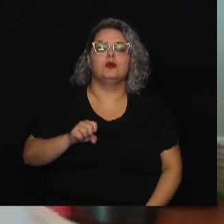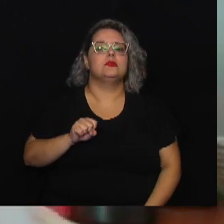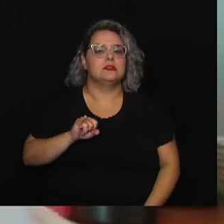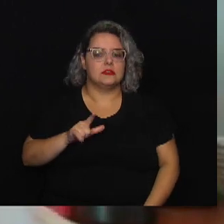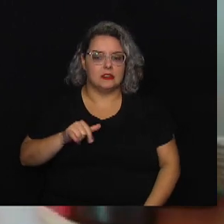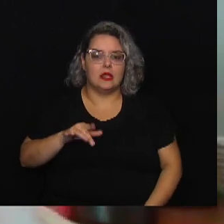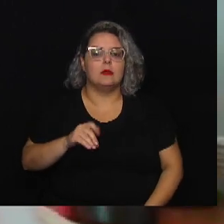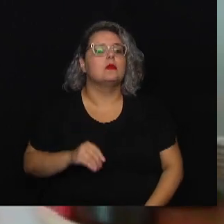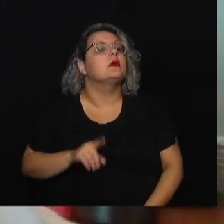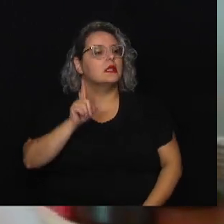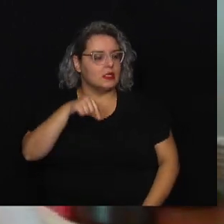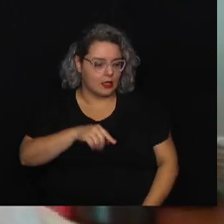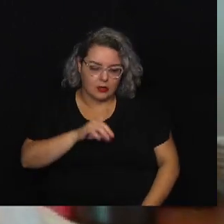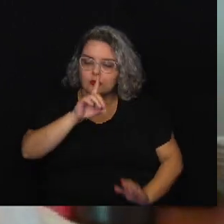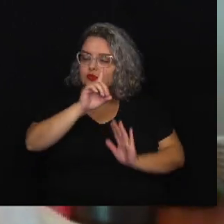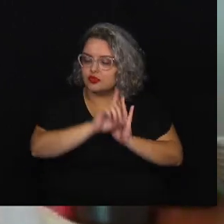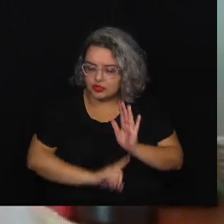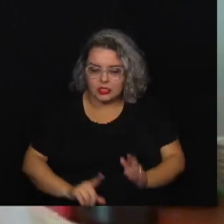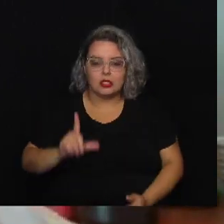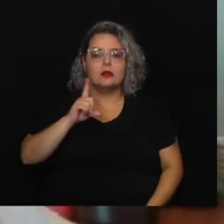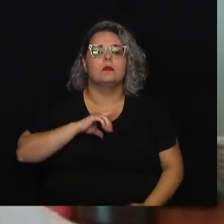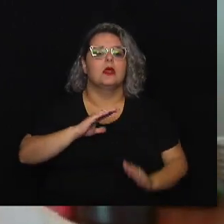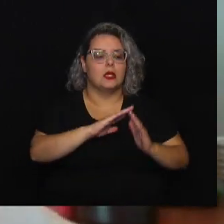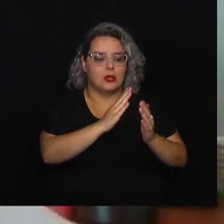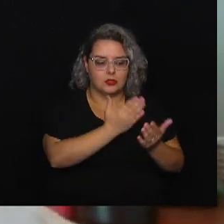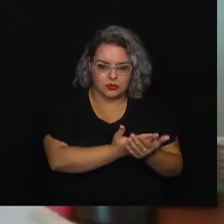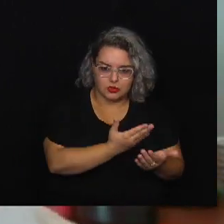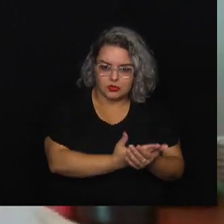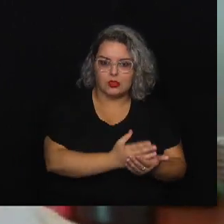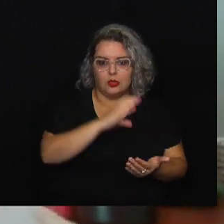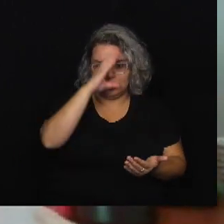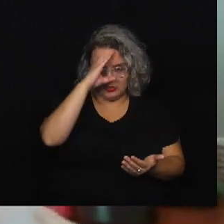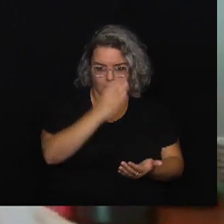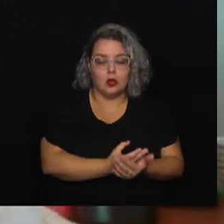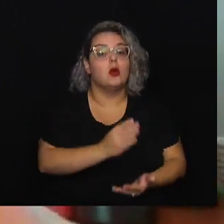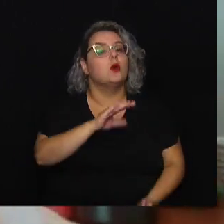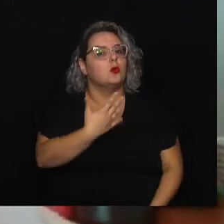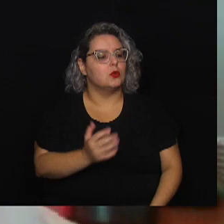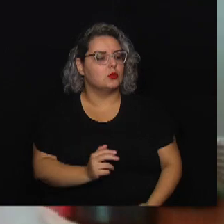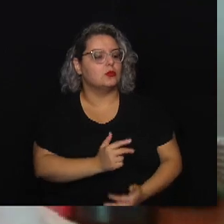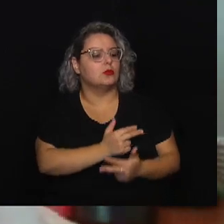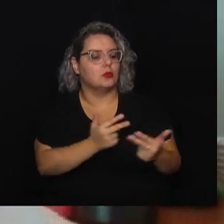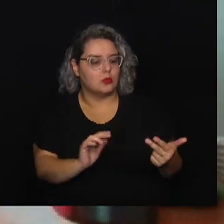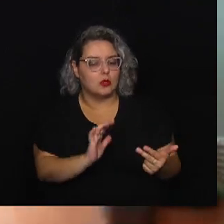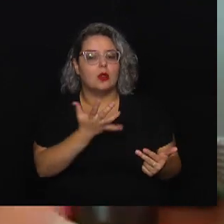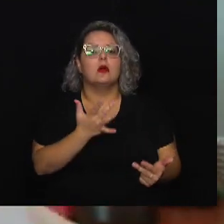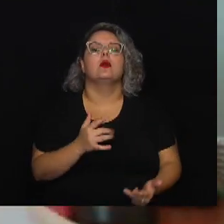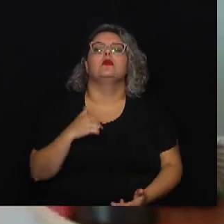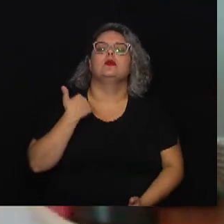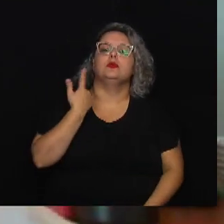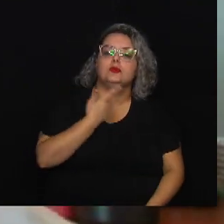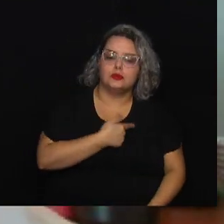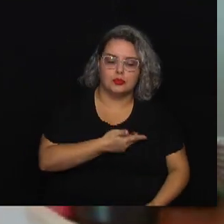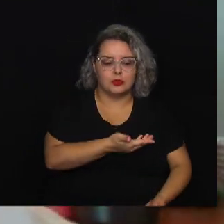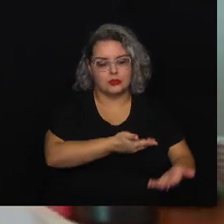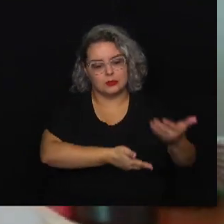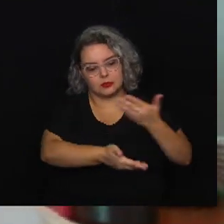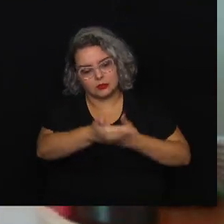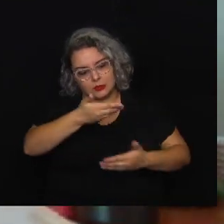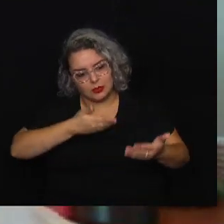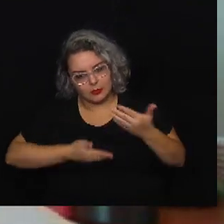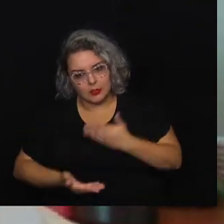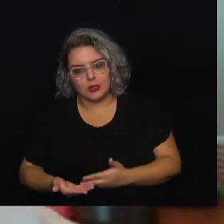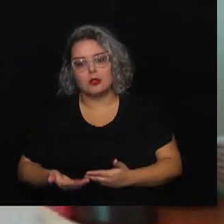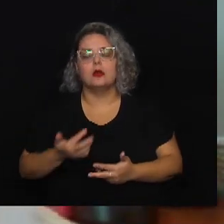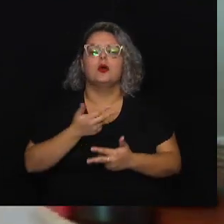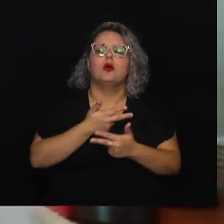eles têm, né? A escola tem que confiar de que quando acontecer alguma coisa, a gente vai compartilhar, né? Alguma coisa